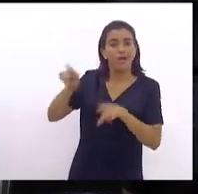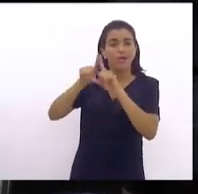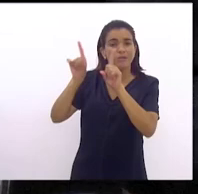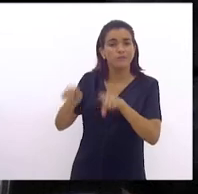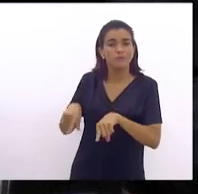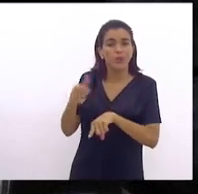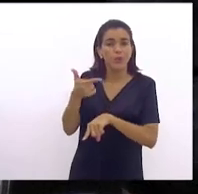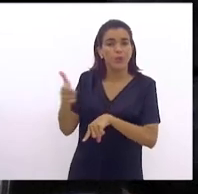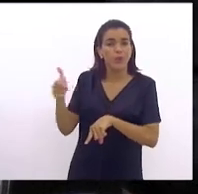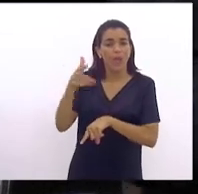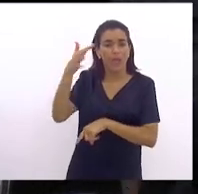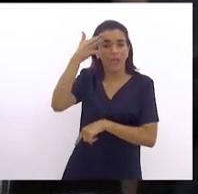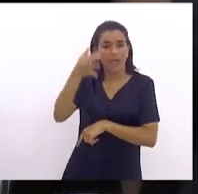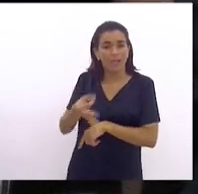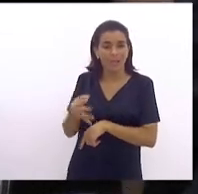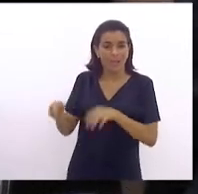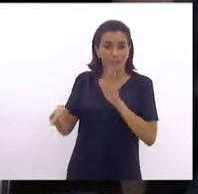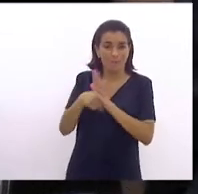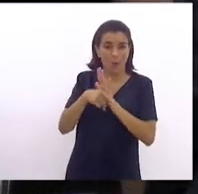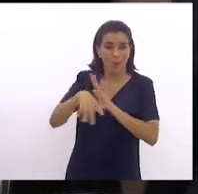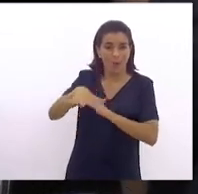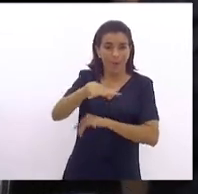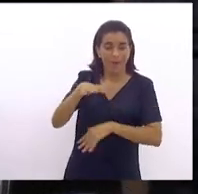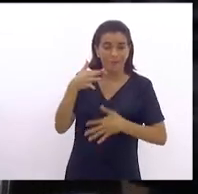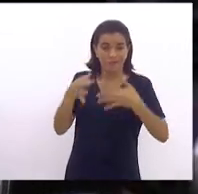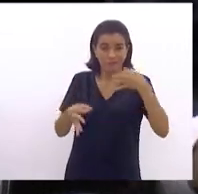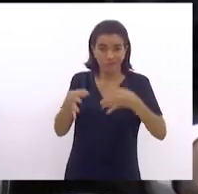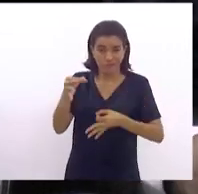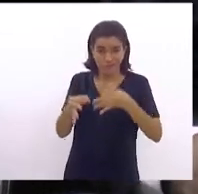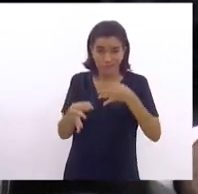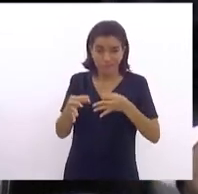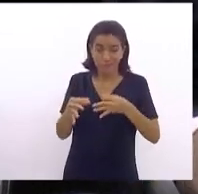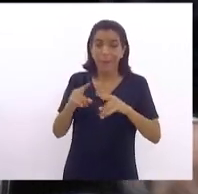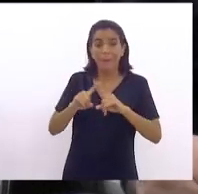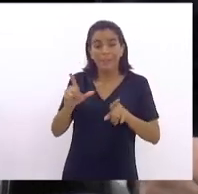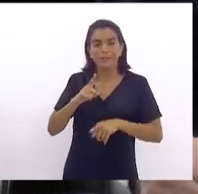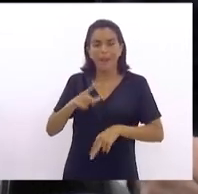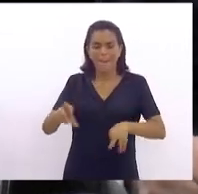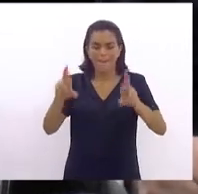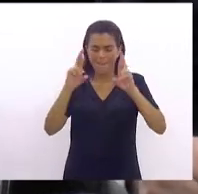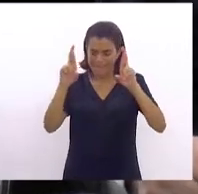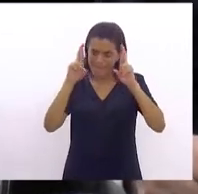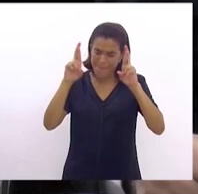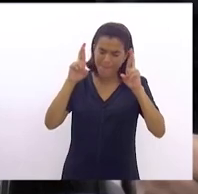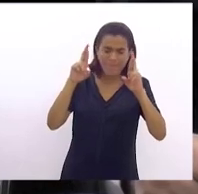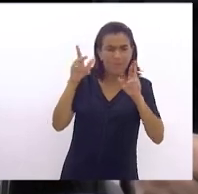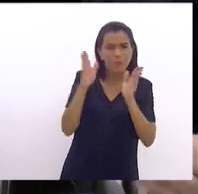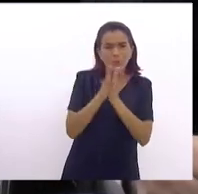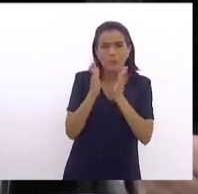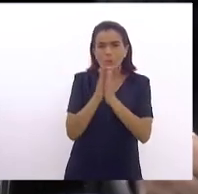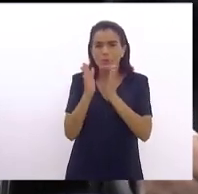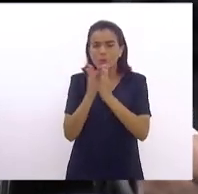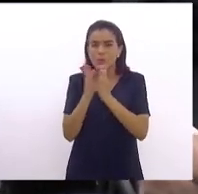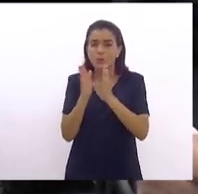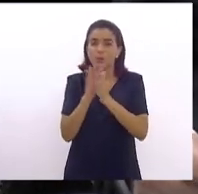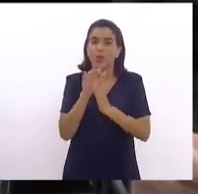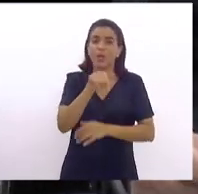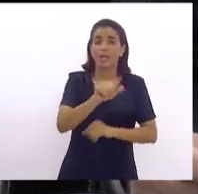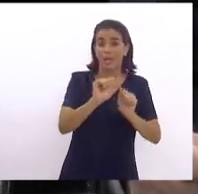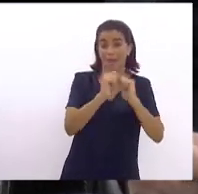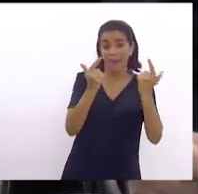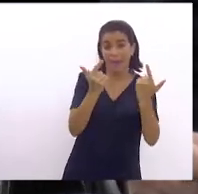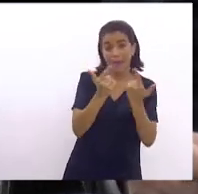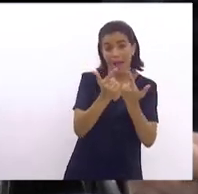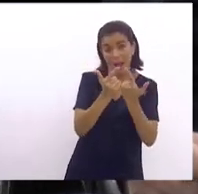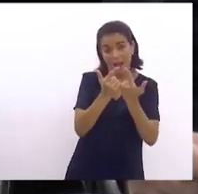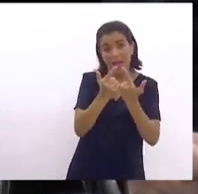o entendimento jurídico desse debate, mas têm a esperança de que esta casa, não é, compre essa luta